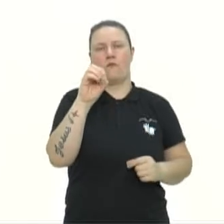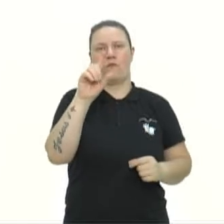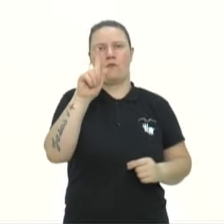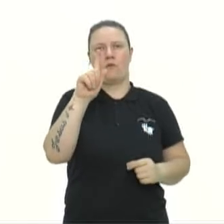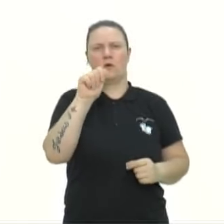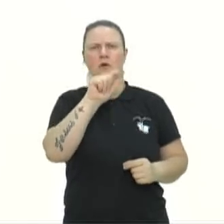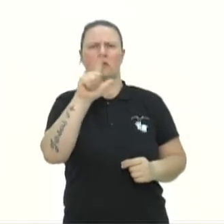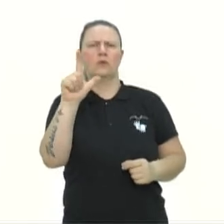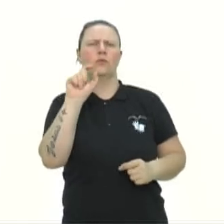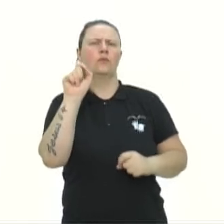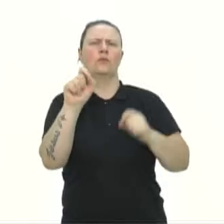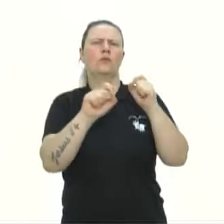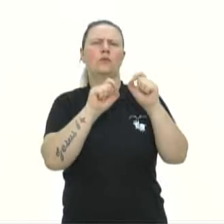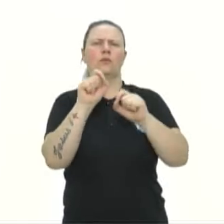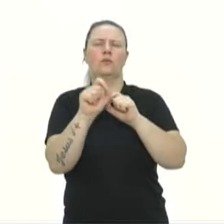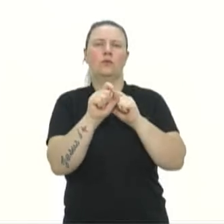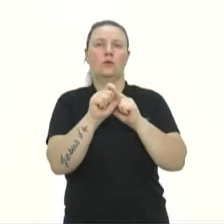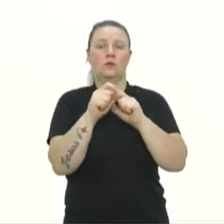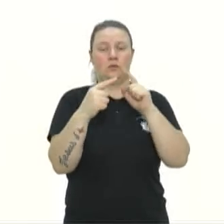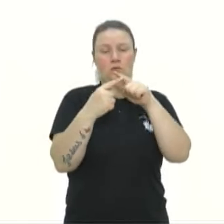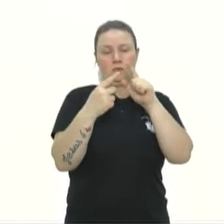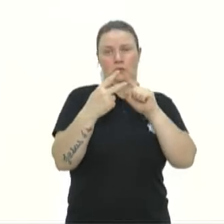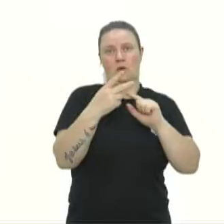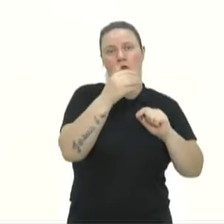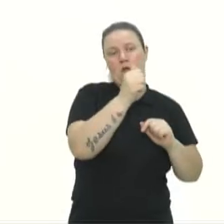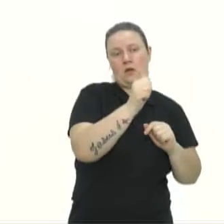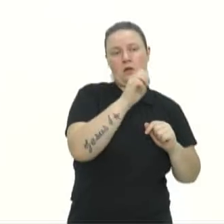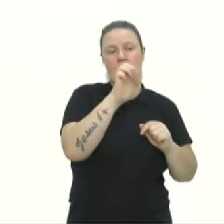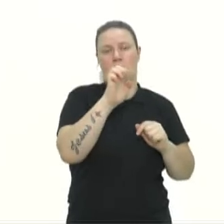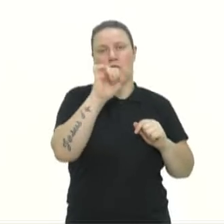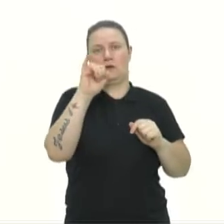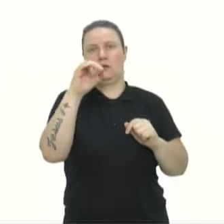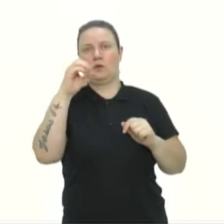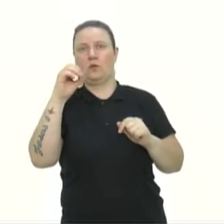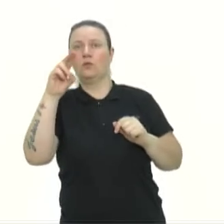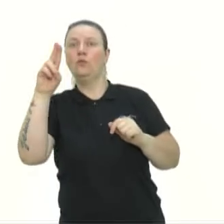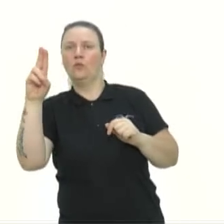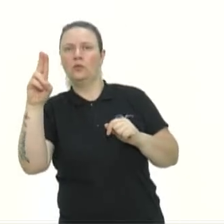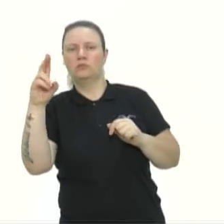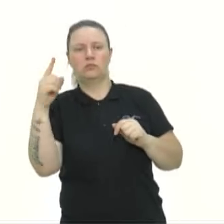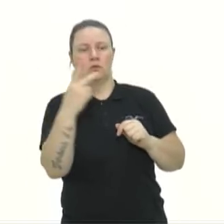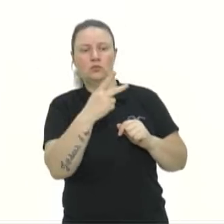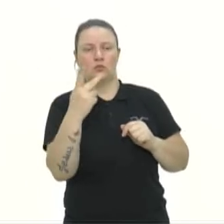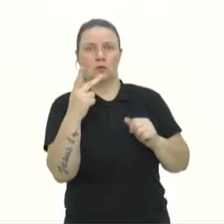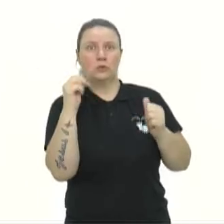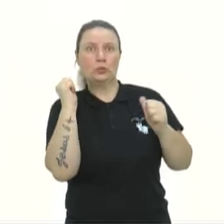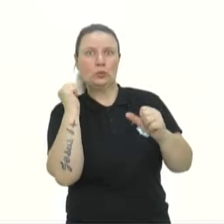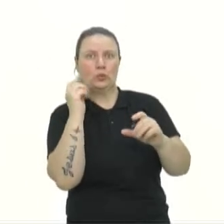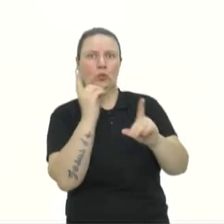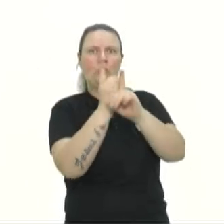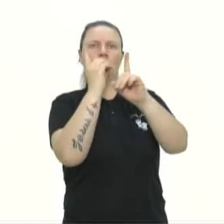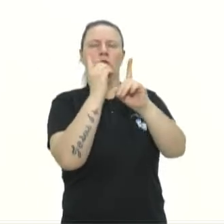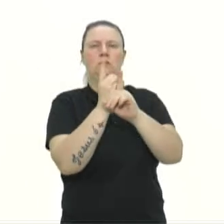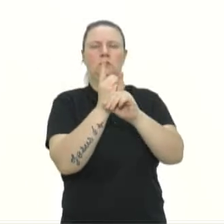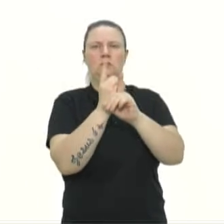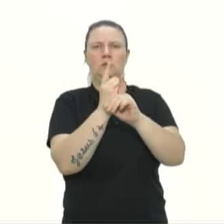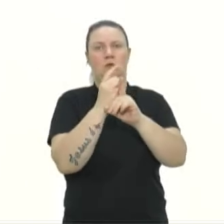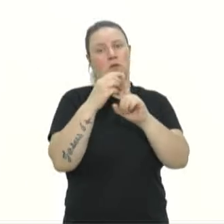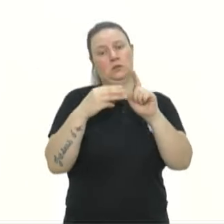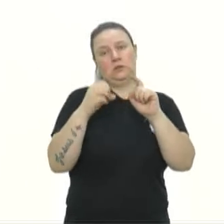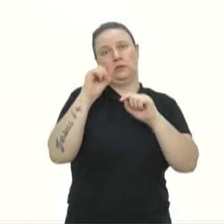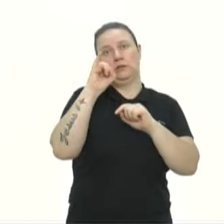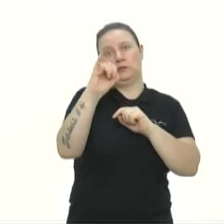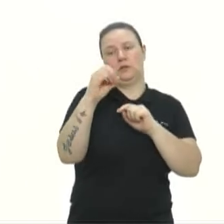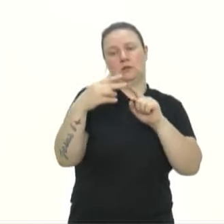Ele ocorre quando? Quando duas vogais se encontram na palavra e na mesma sílaba. Quando três vogais